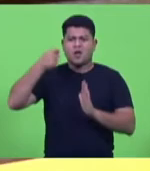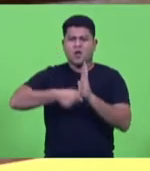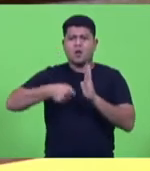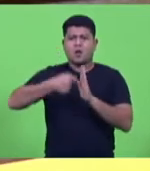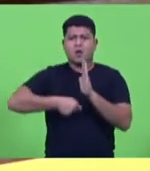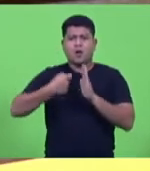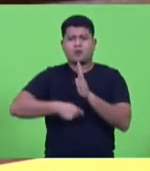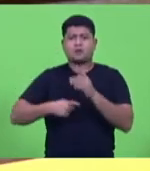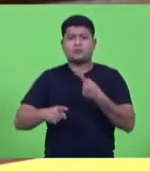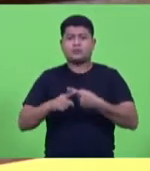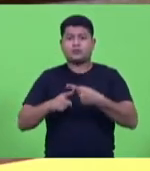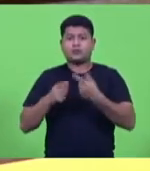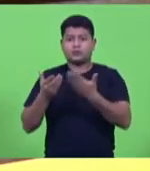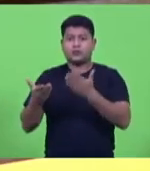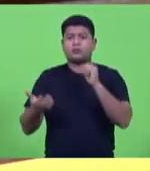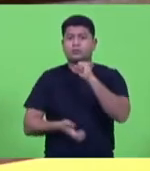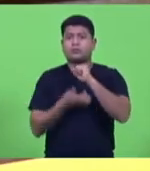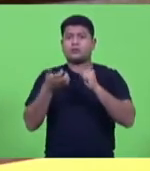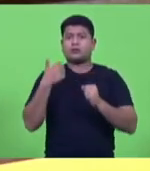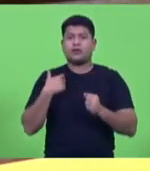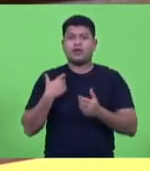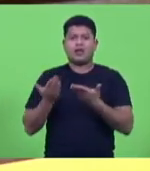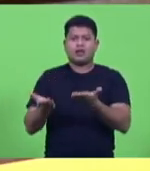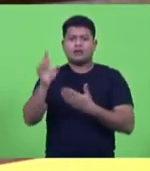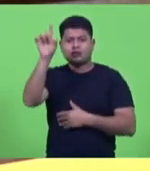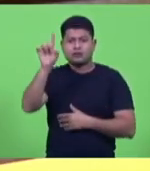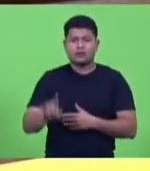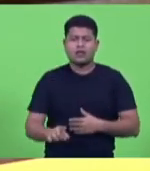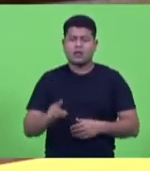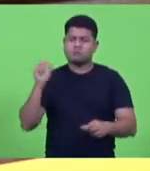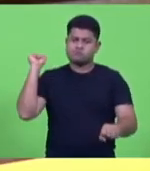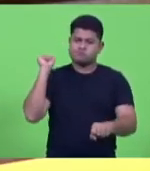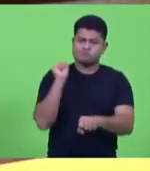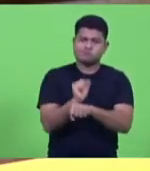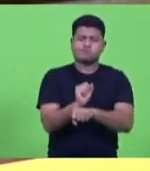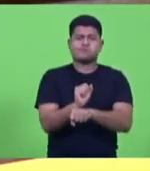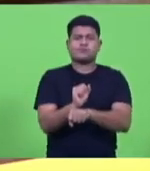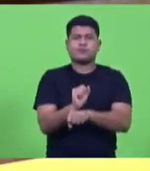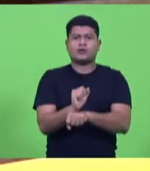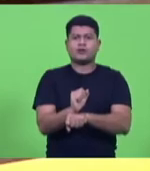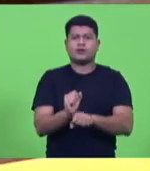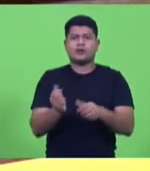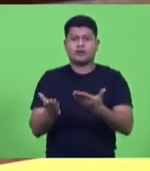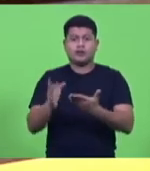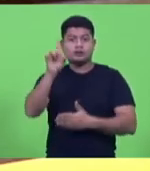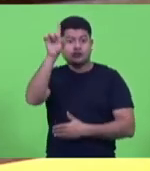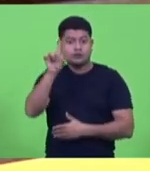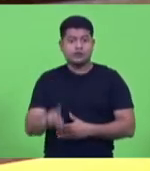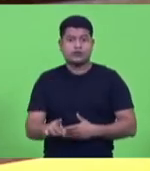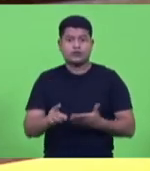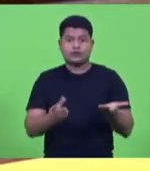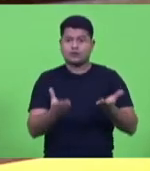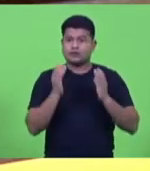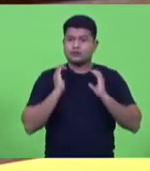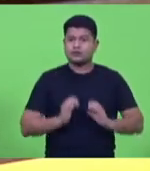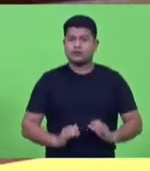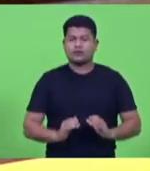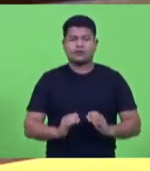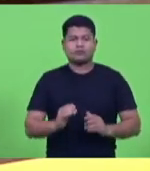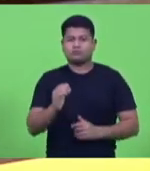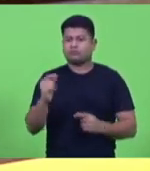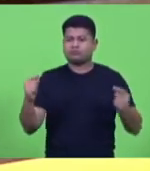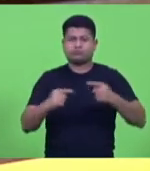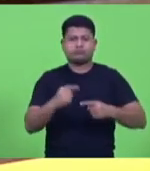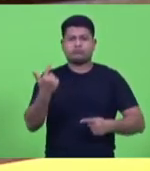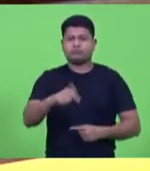elite burocrática que podia se dar o direito de parar, um direito que o cidadão brasileiro não tem, porque podia